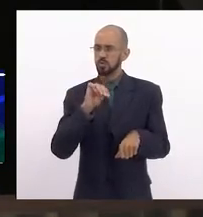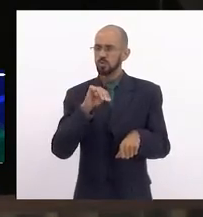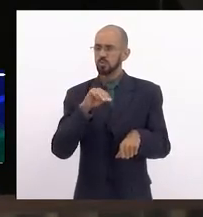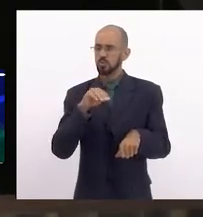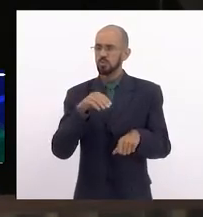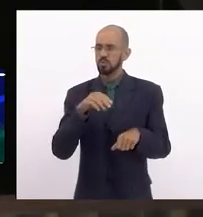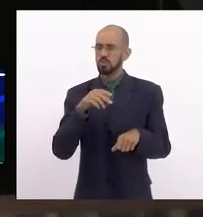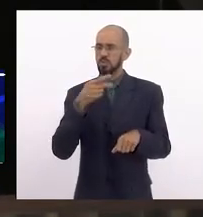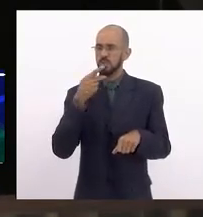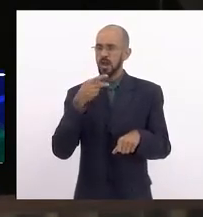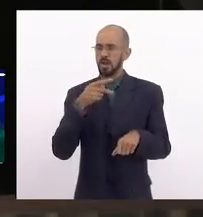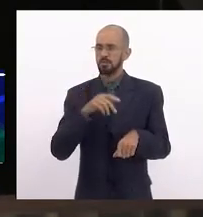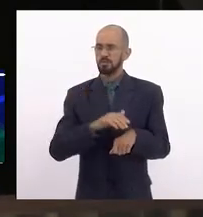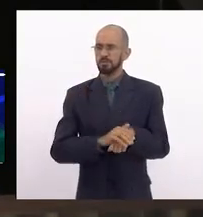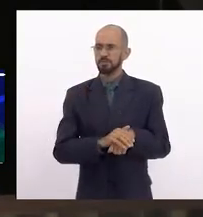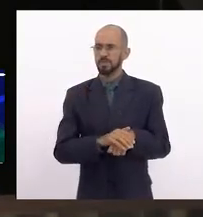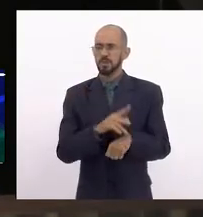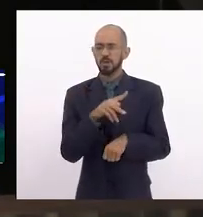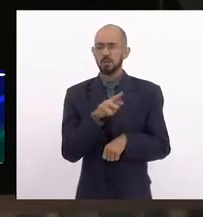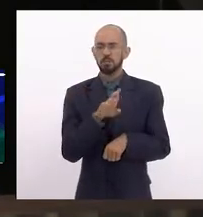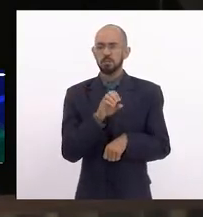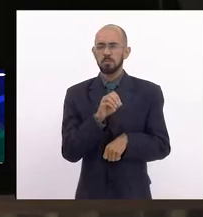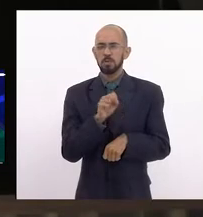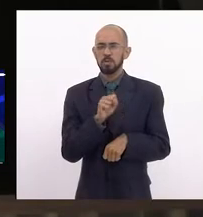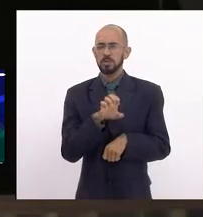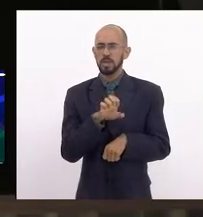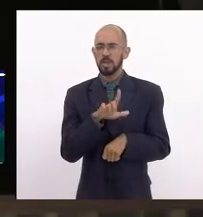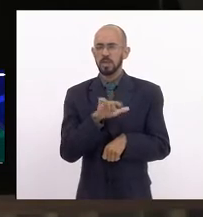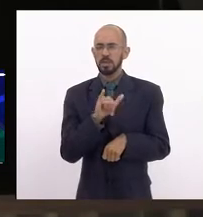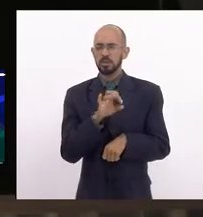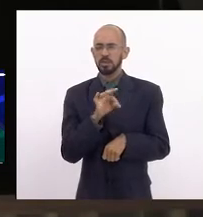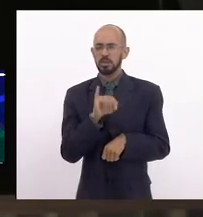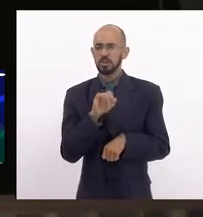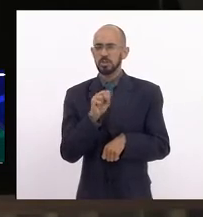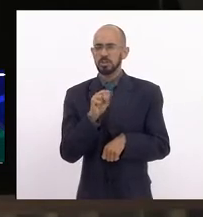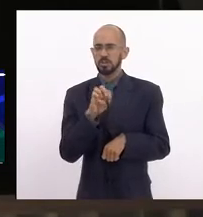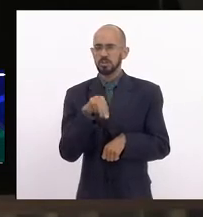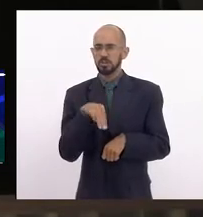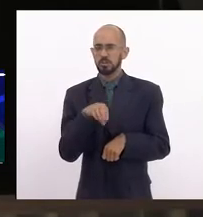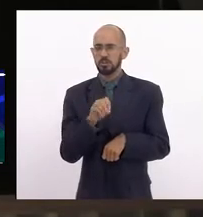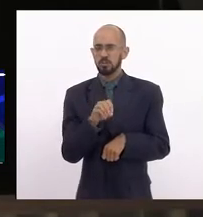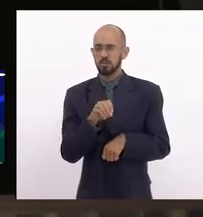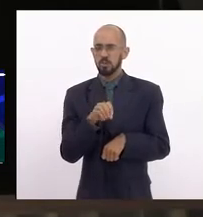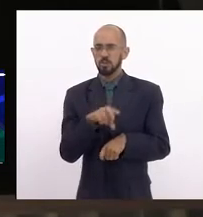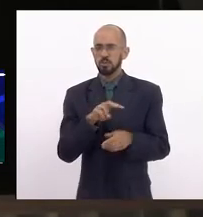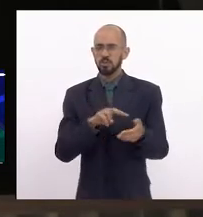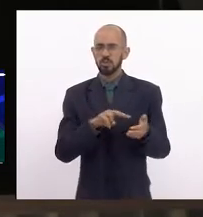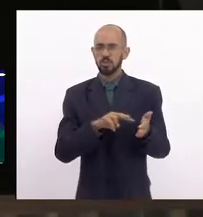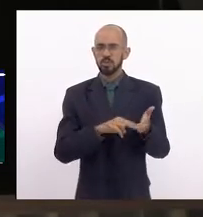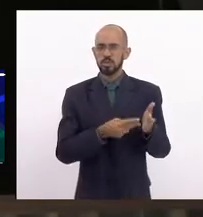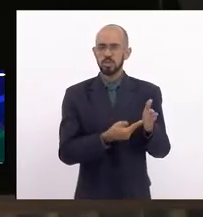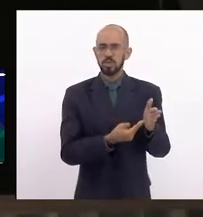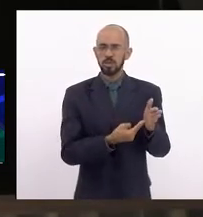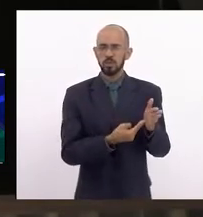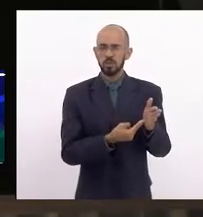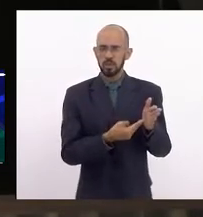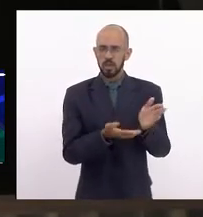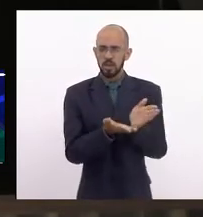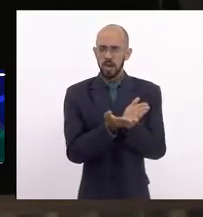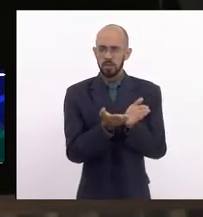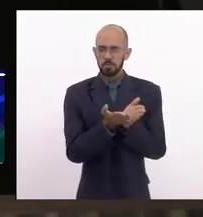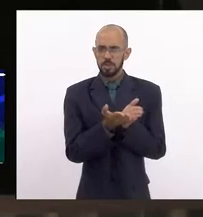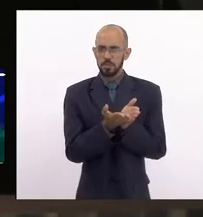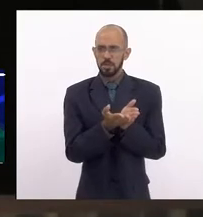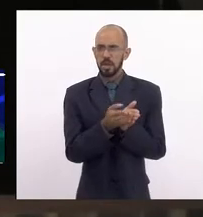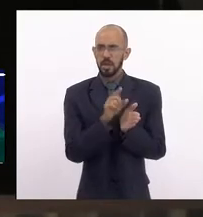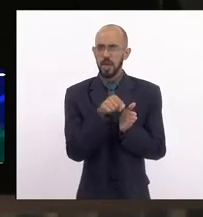possa falar o tema proselitismo deriva de prosélito que na Bíblia